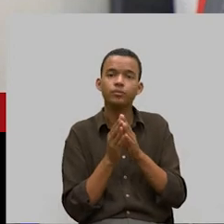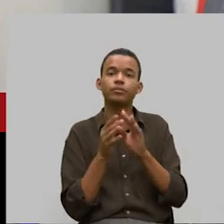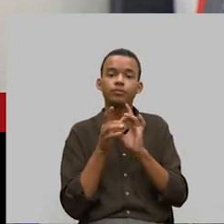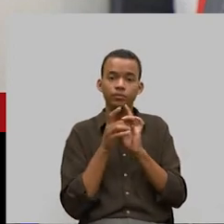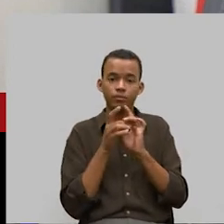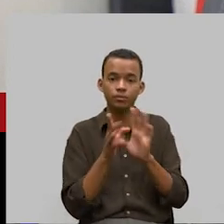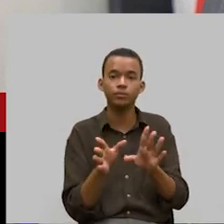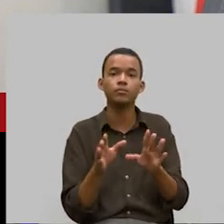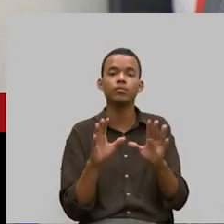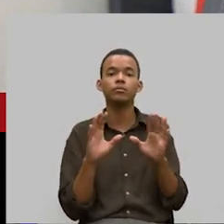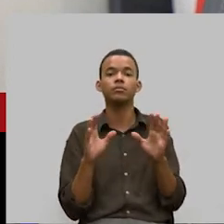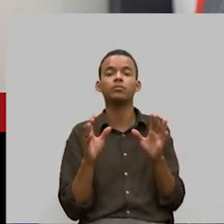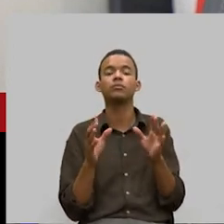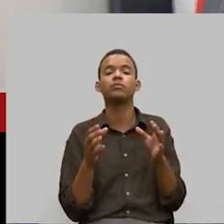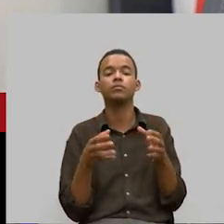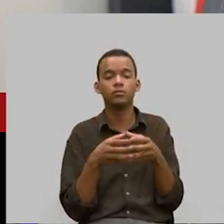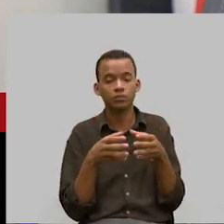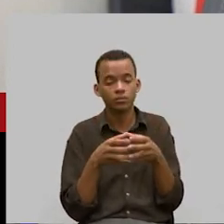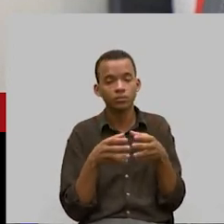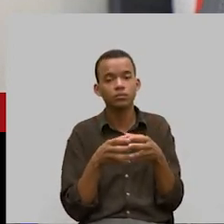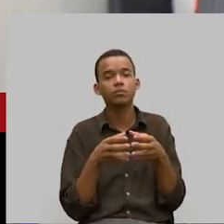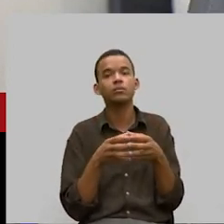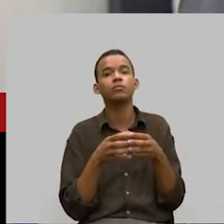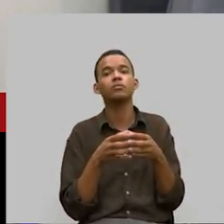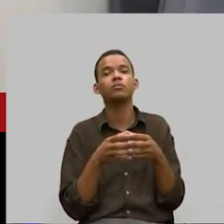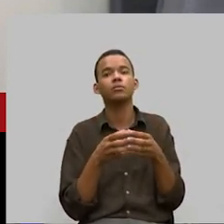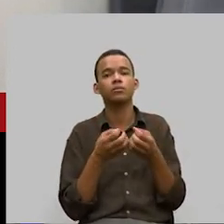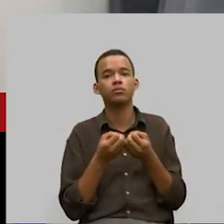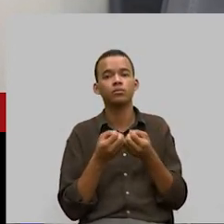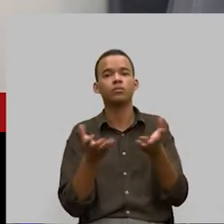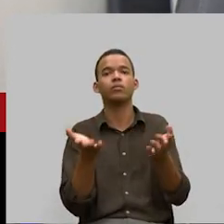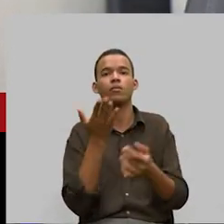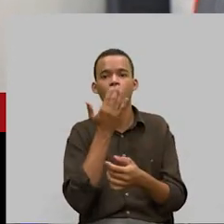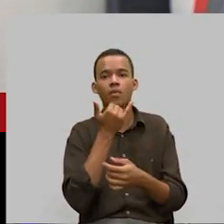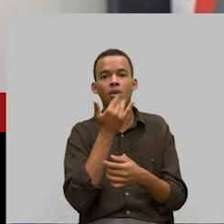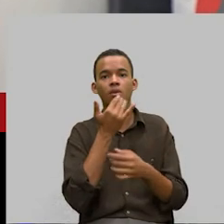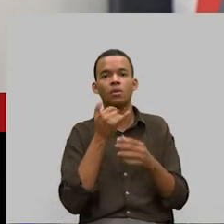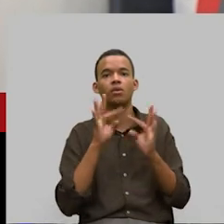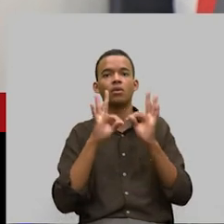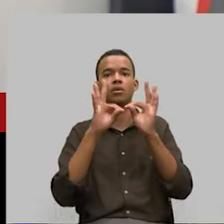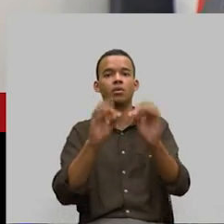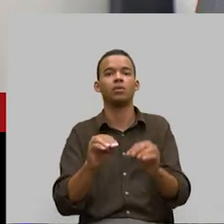convênio para alimentação para todas as efas só isso